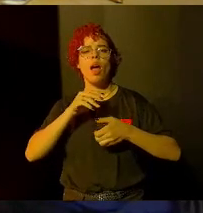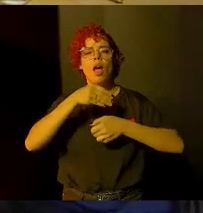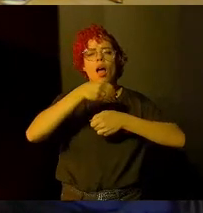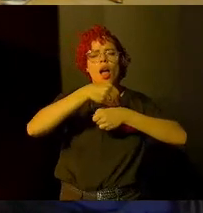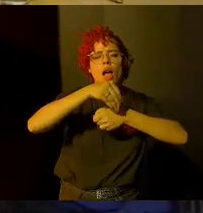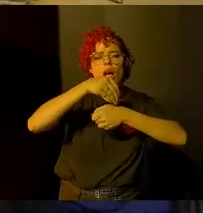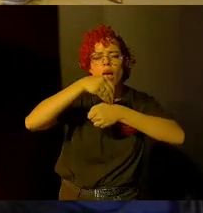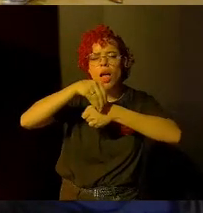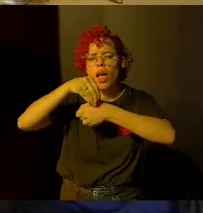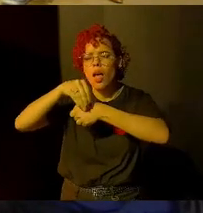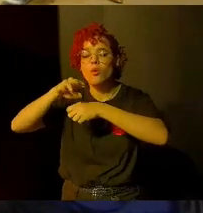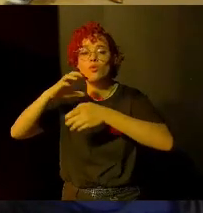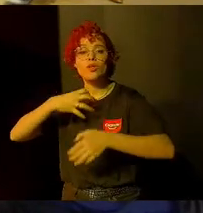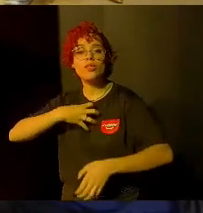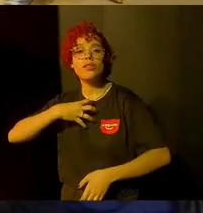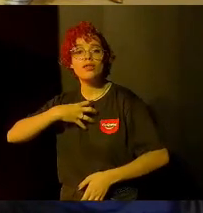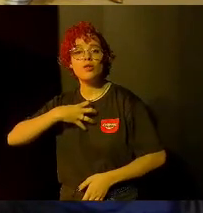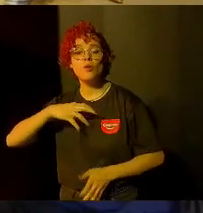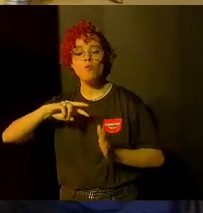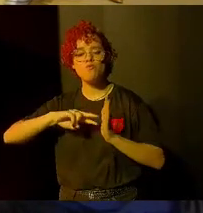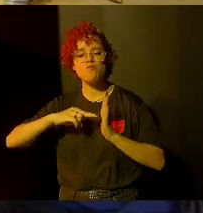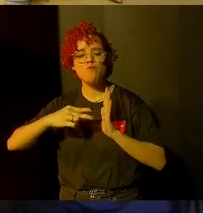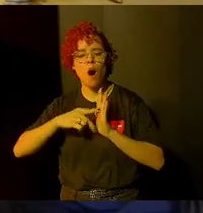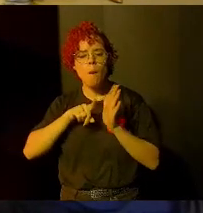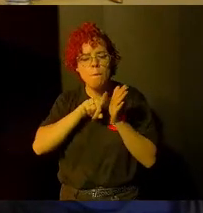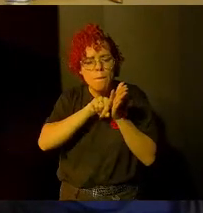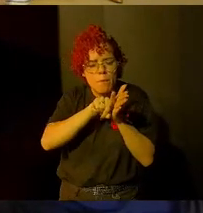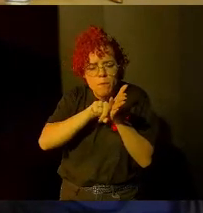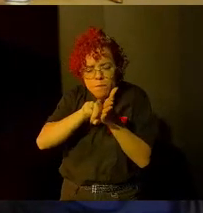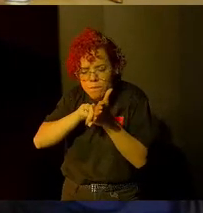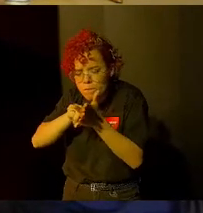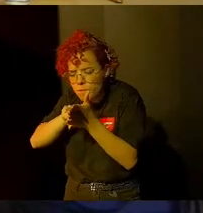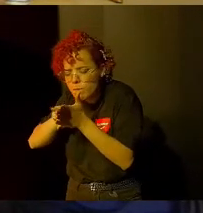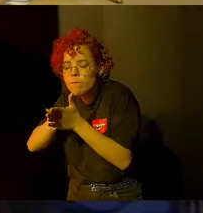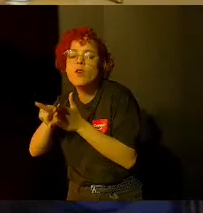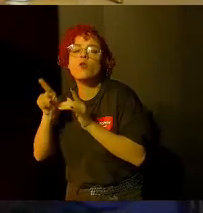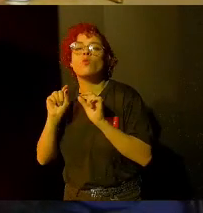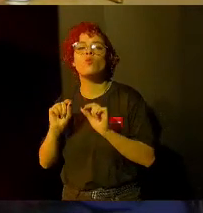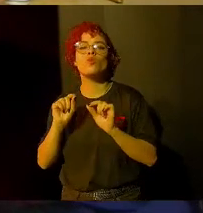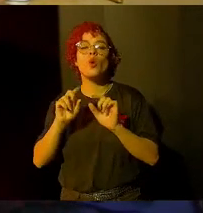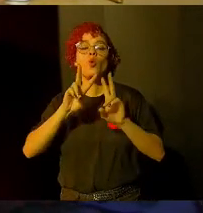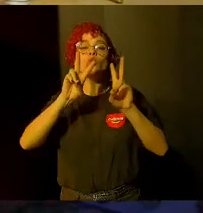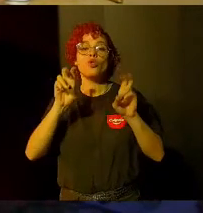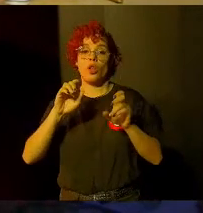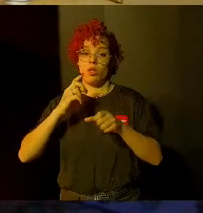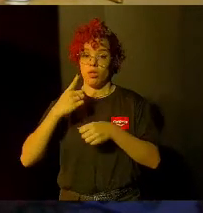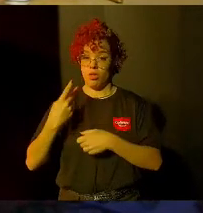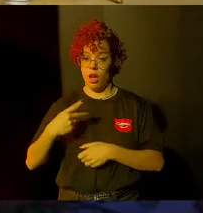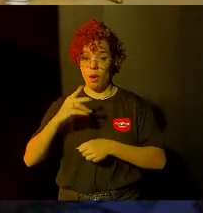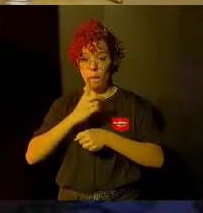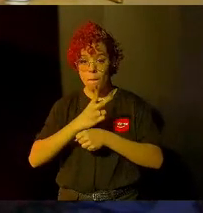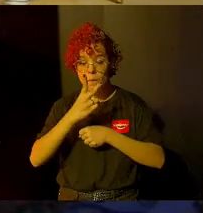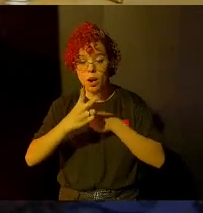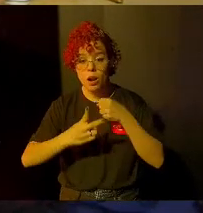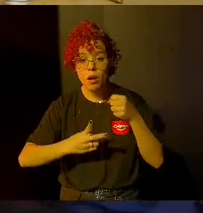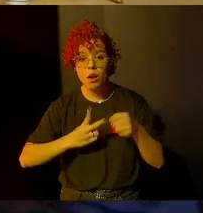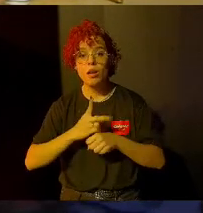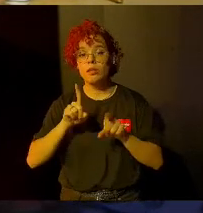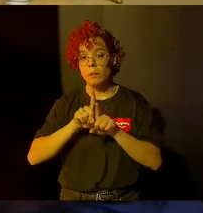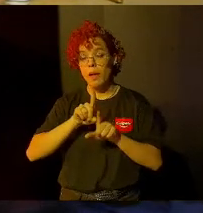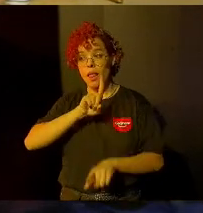escavação E também o título da Bienal de São Paulo que é coreografias do